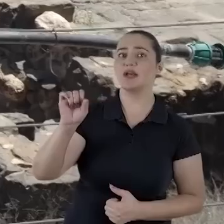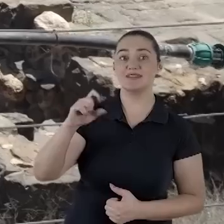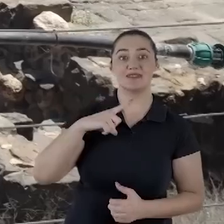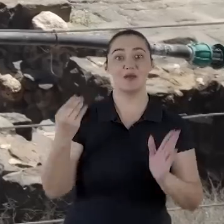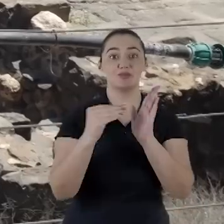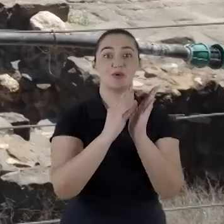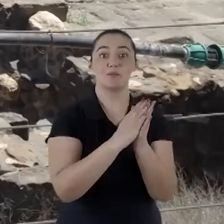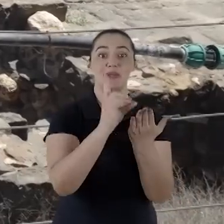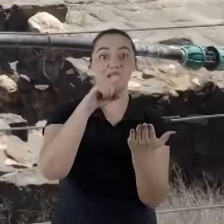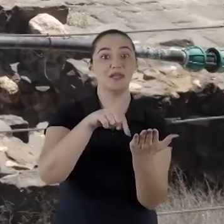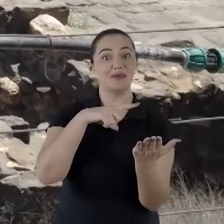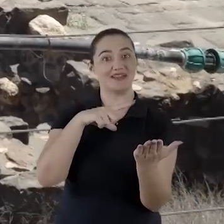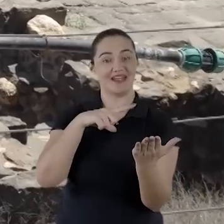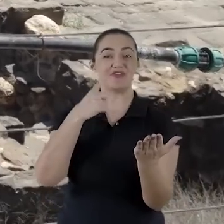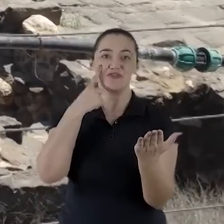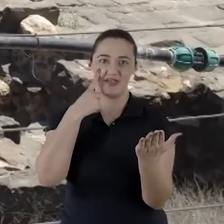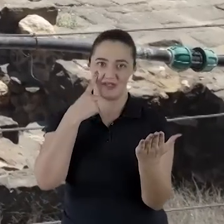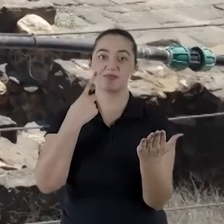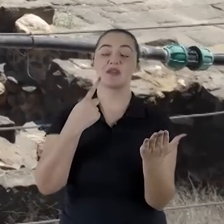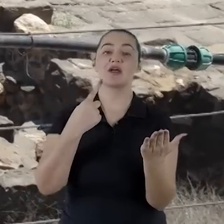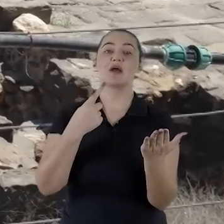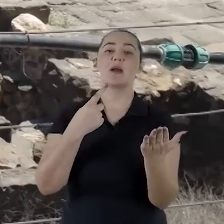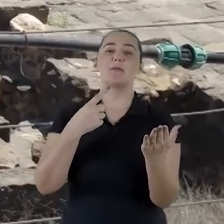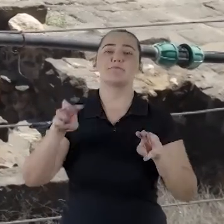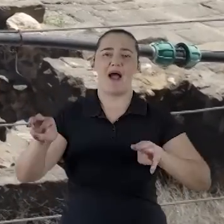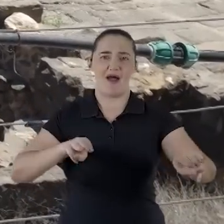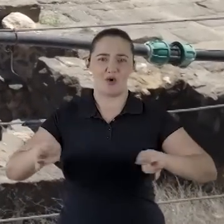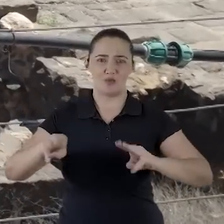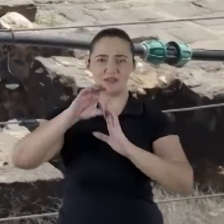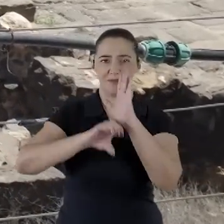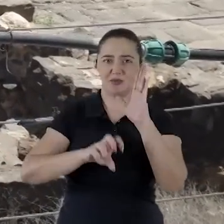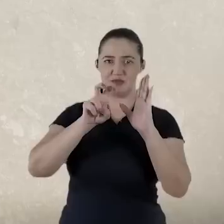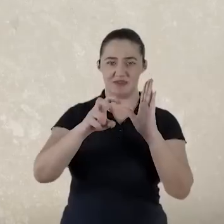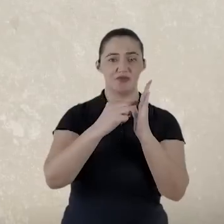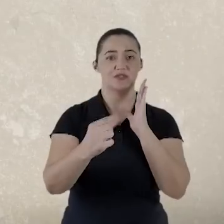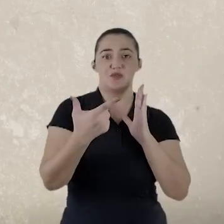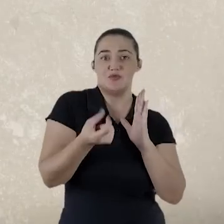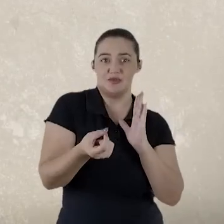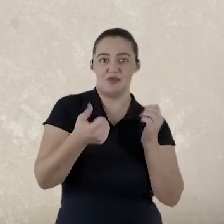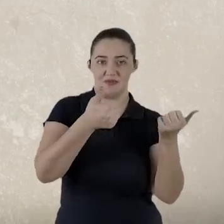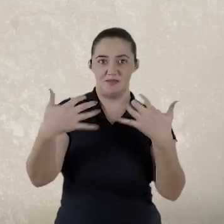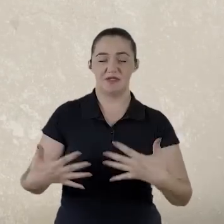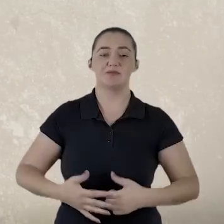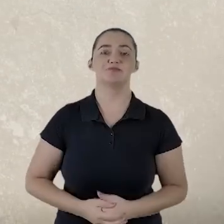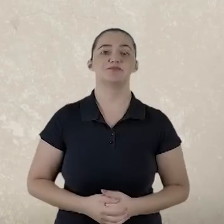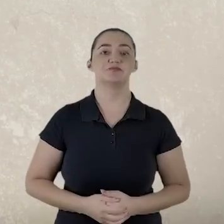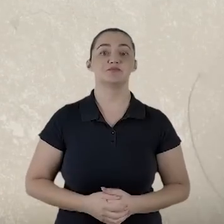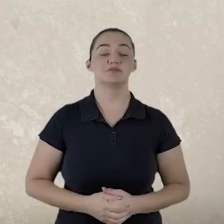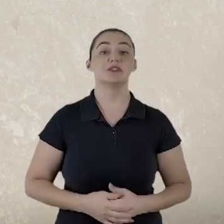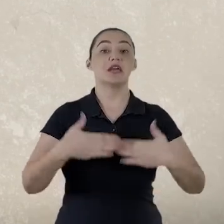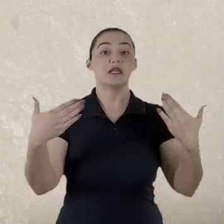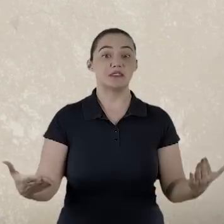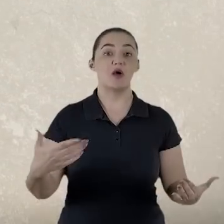sabia? Então preste atenção que está no capítulo 5 do Evangelho de Marcos, versículo 20. Olha o que está escrito ali. Então ele